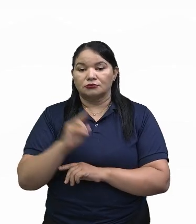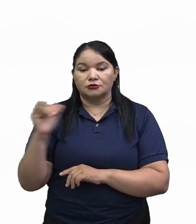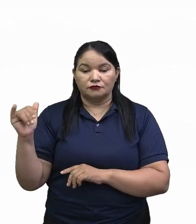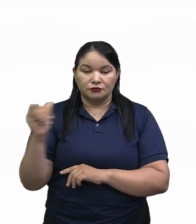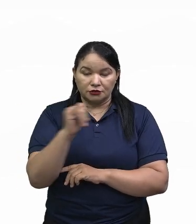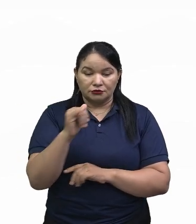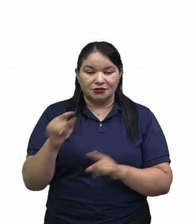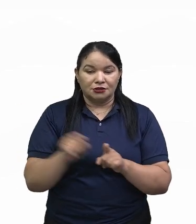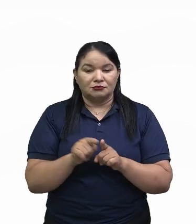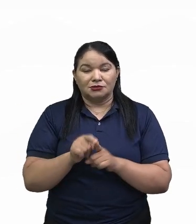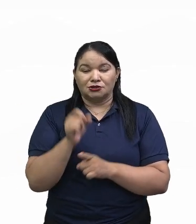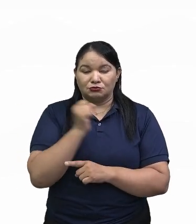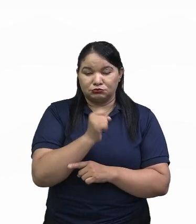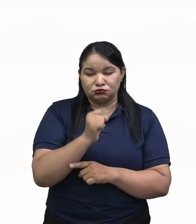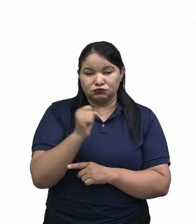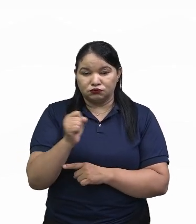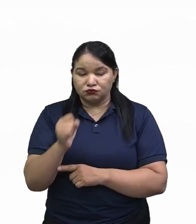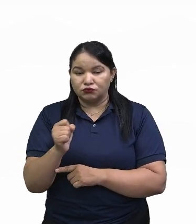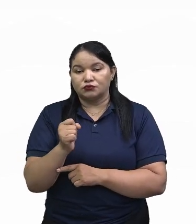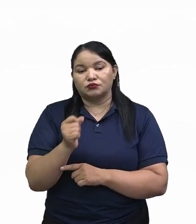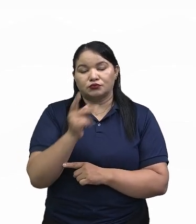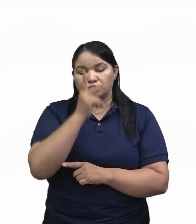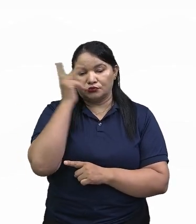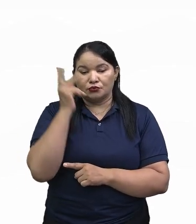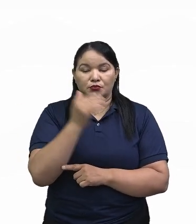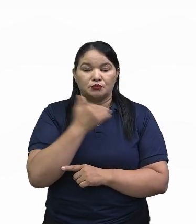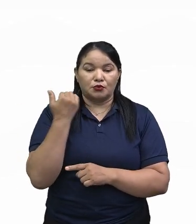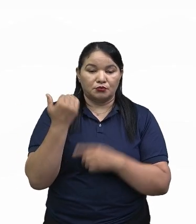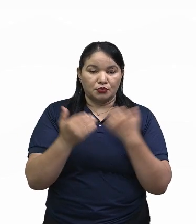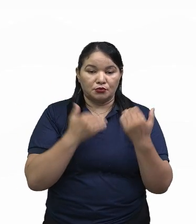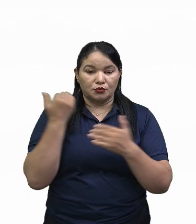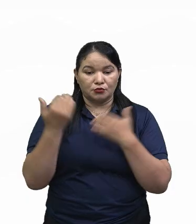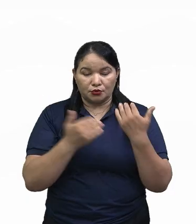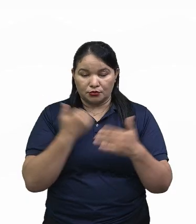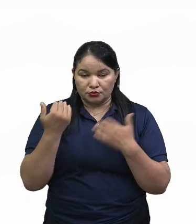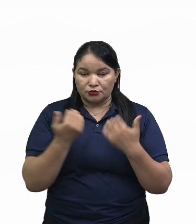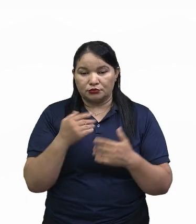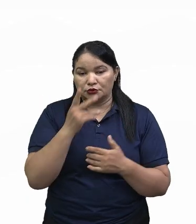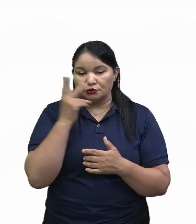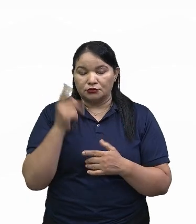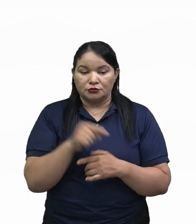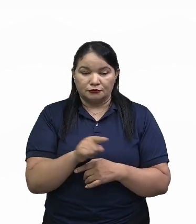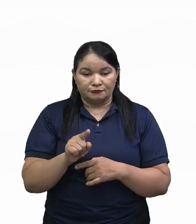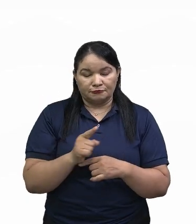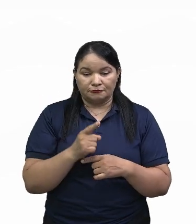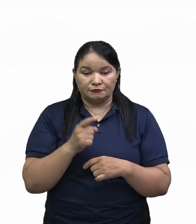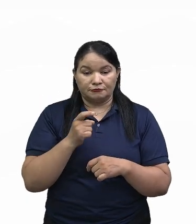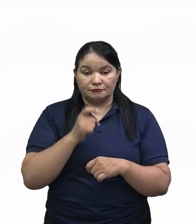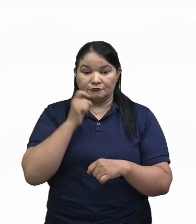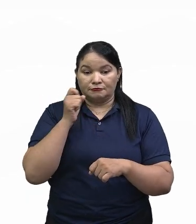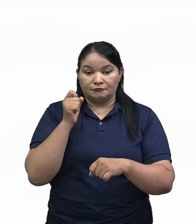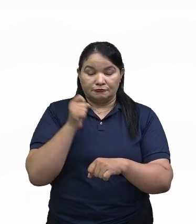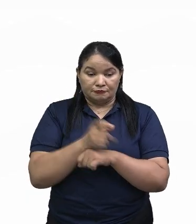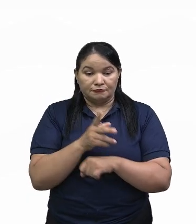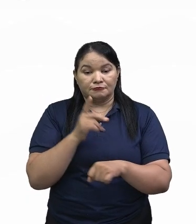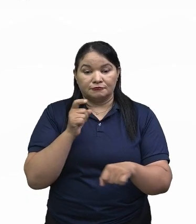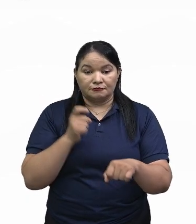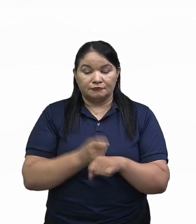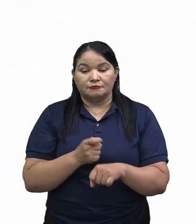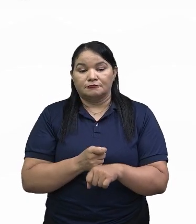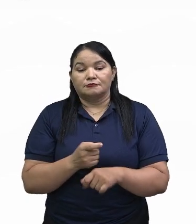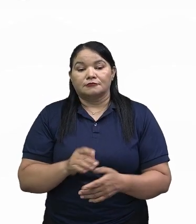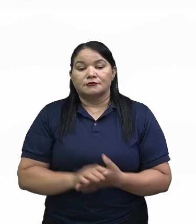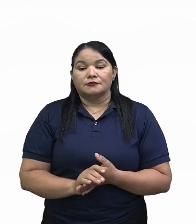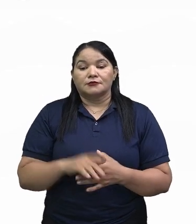um massacre daqueles que foram rebelados. Por fim, falaremos do cangaço,